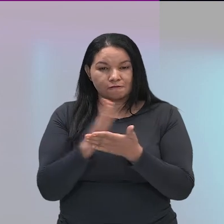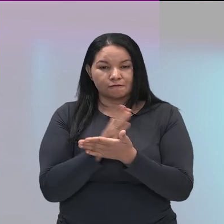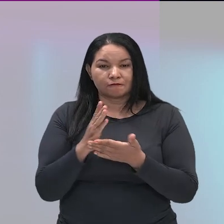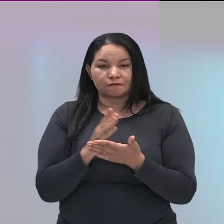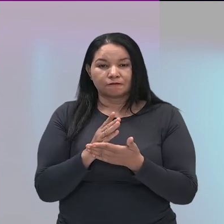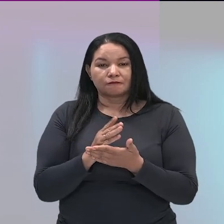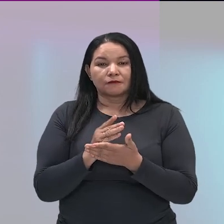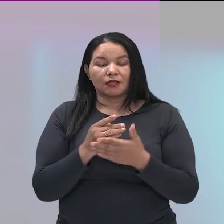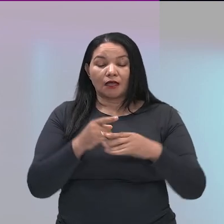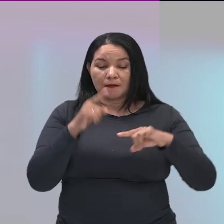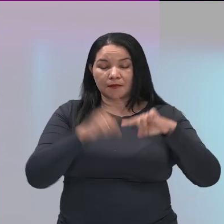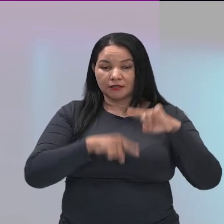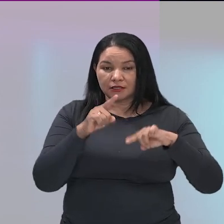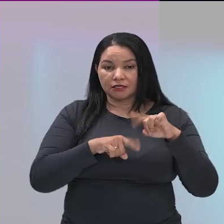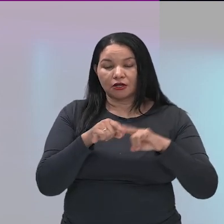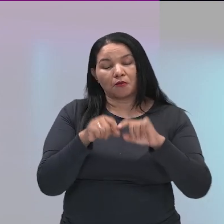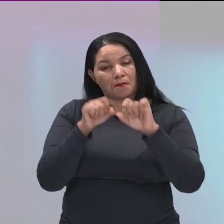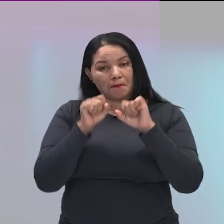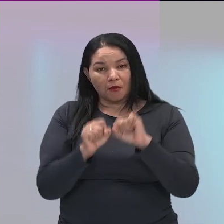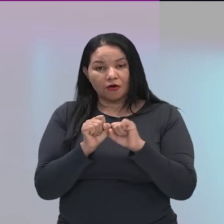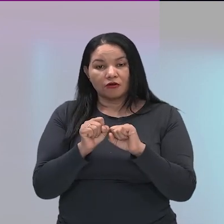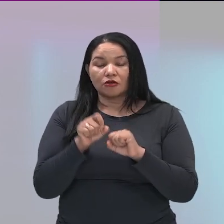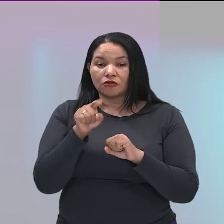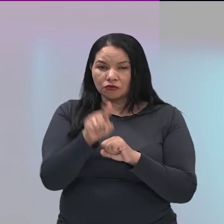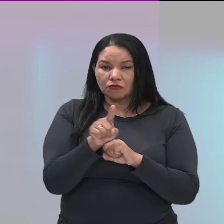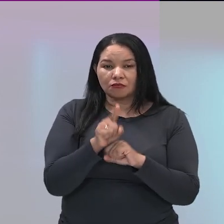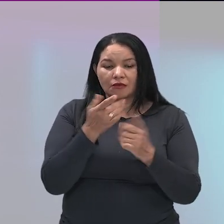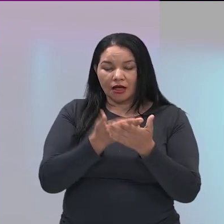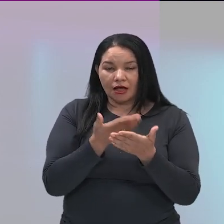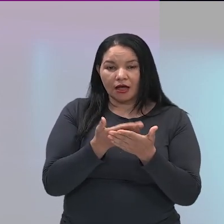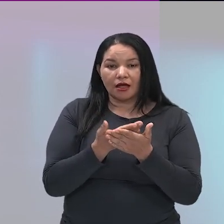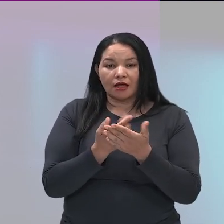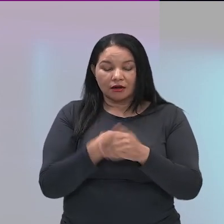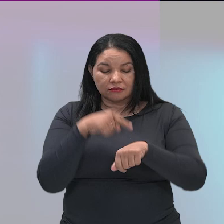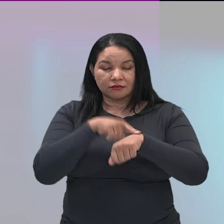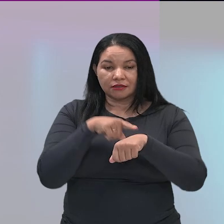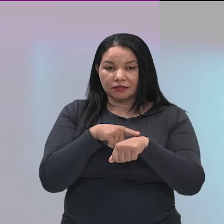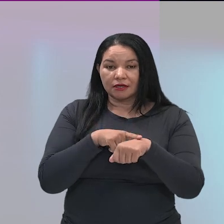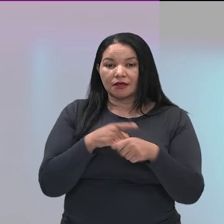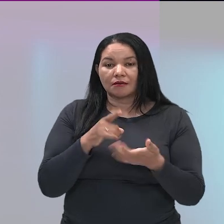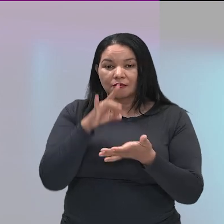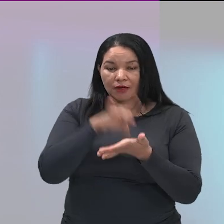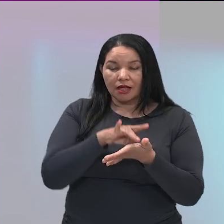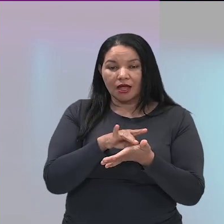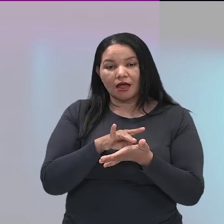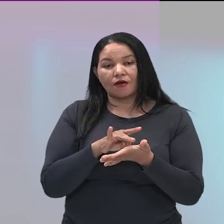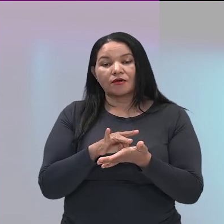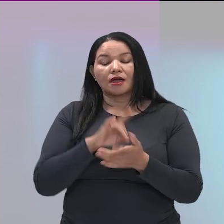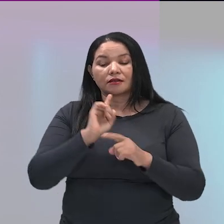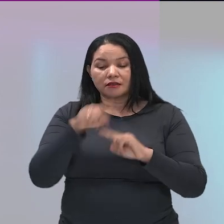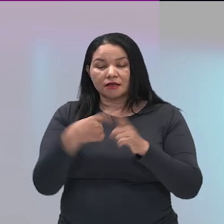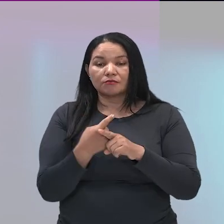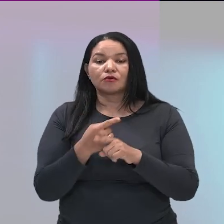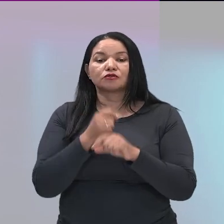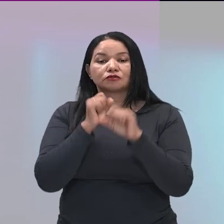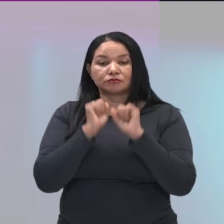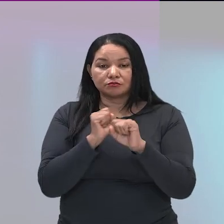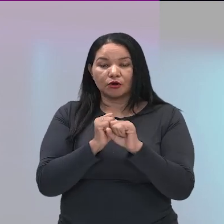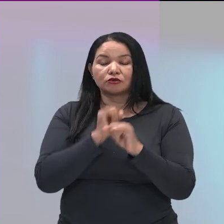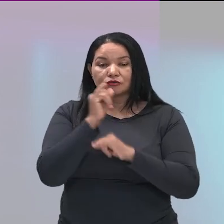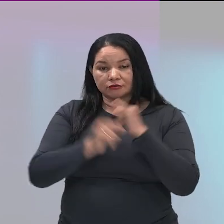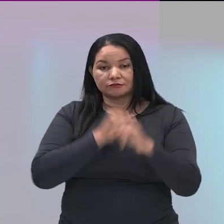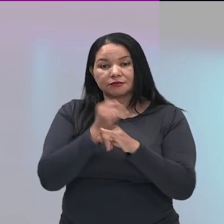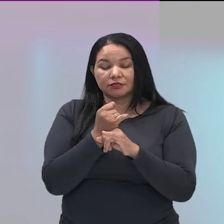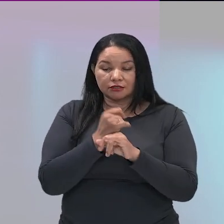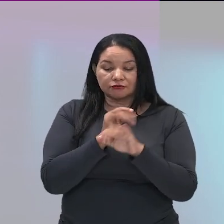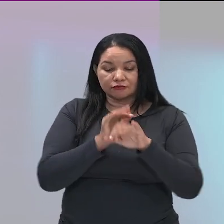nosso material, quando você não consegue assistir a aula ao tempo, né, real, você pode lá ter esse recurso de rever a aula,